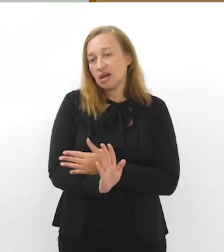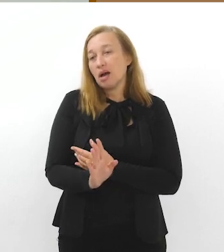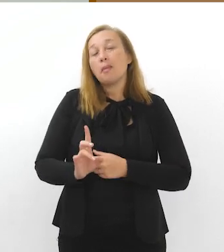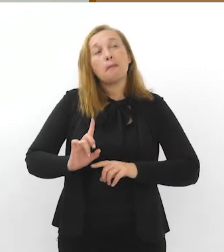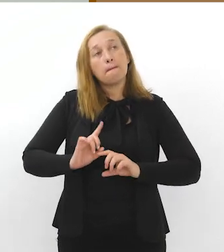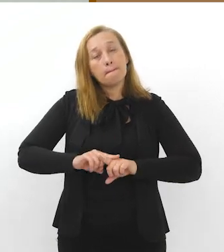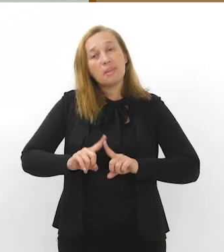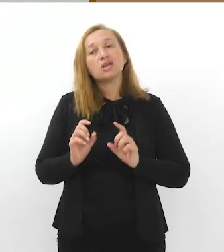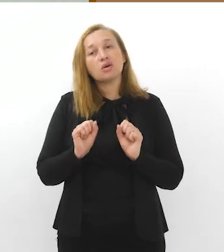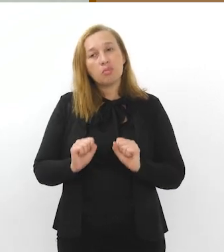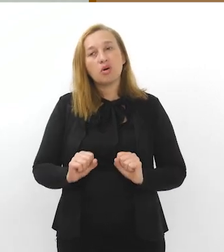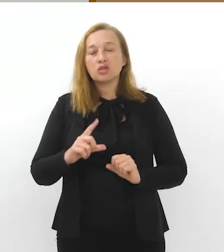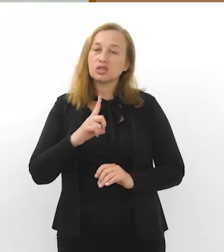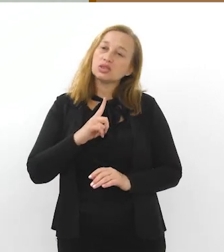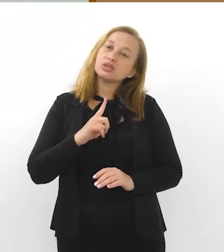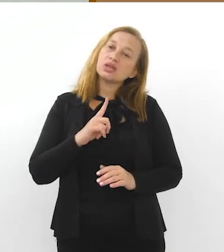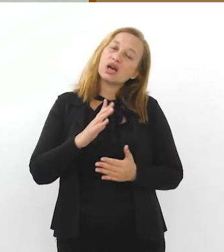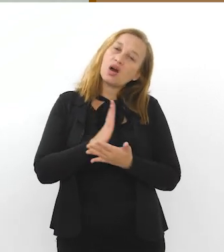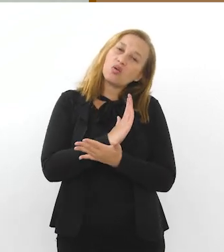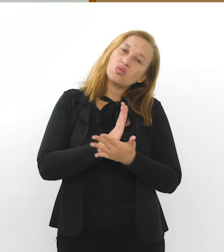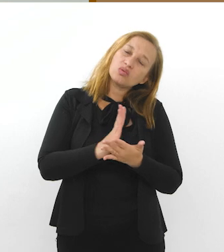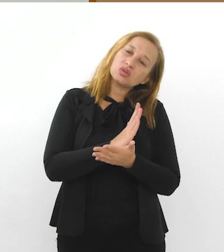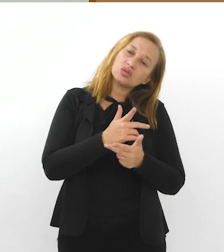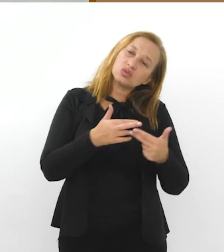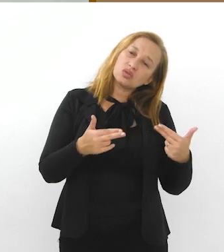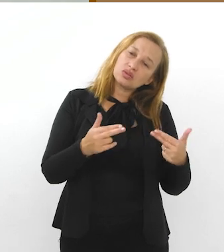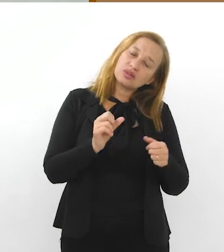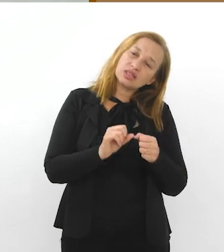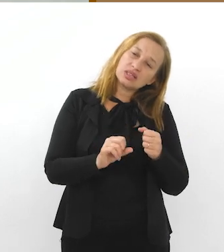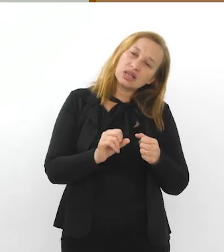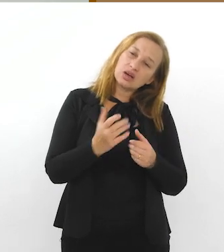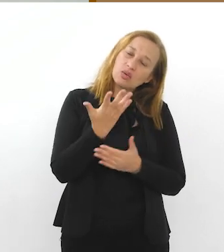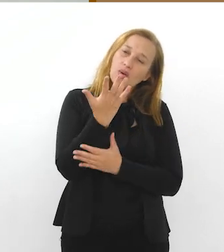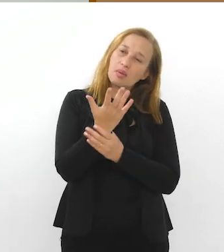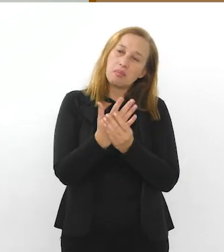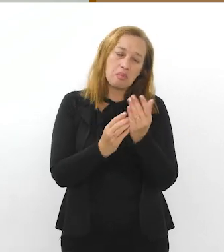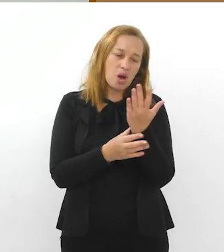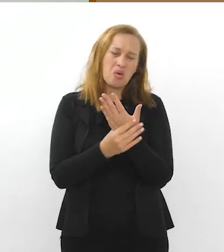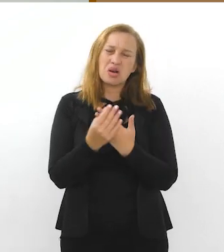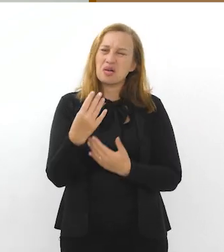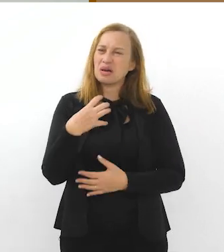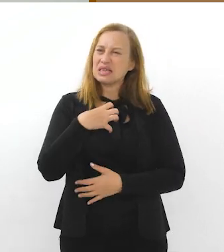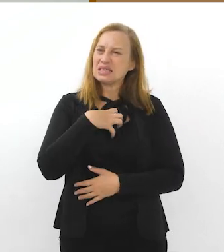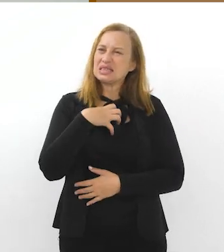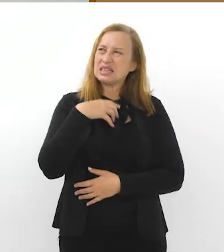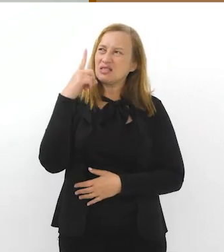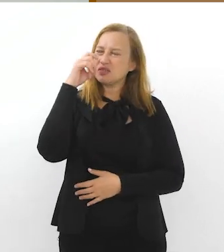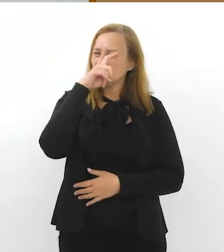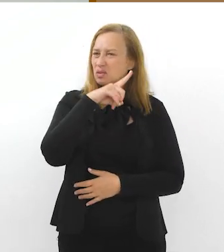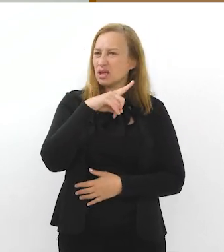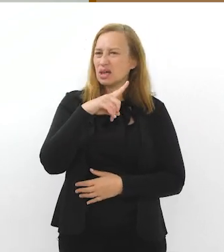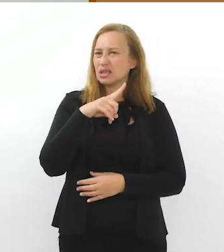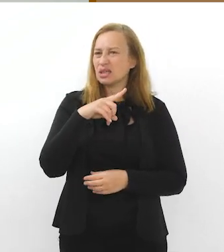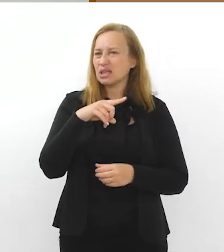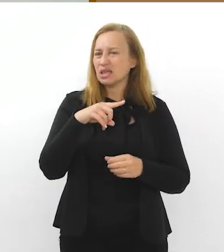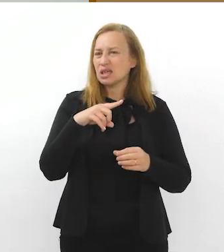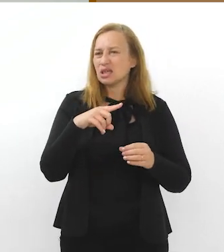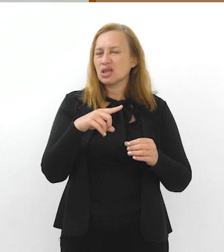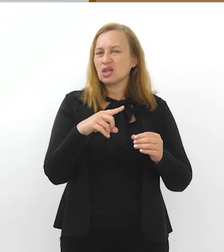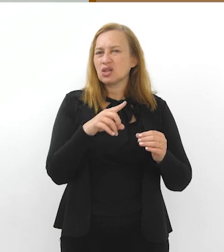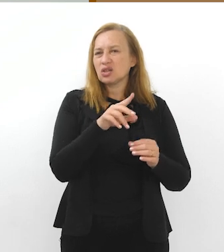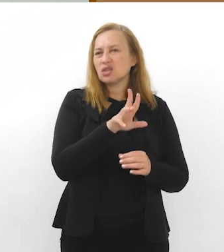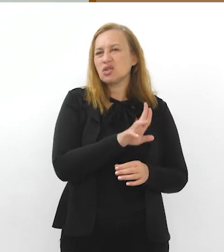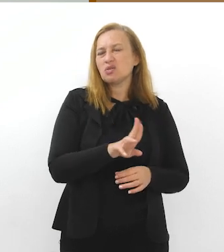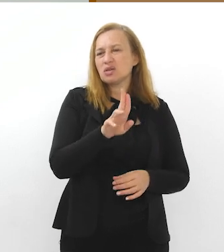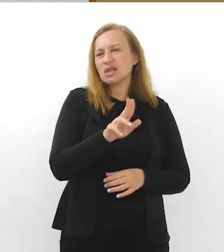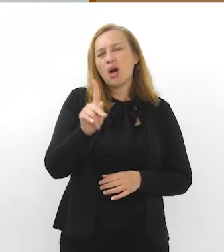praticamente, mas eu faço assim alguma coisinha ou outra com as mãos. Mas eu não sinto essa dificuldade de transpor o movimento para